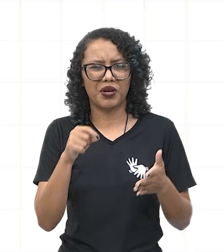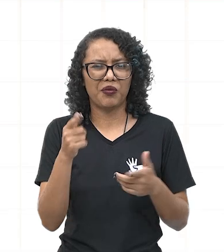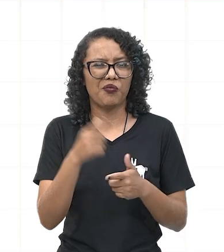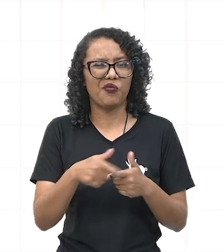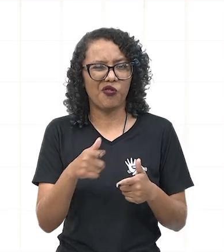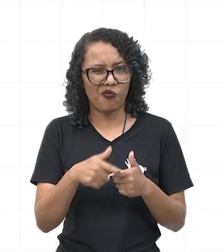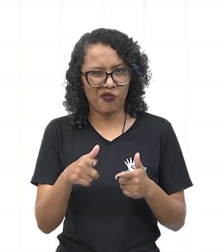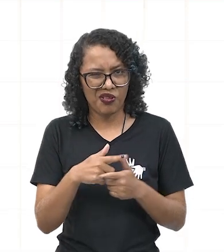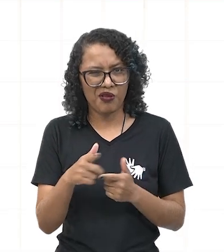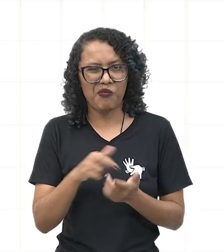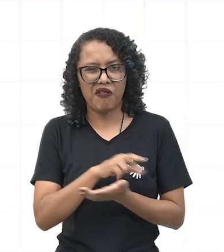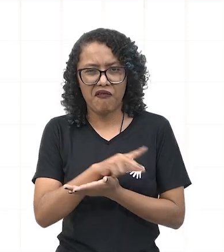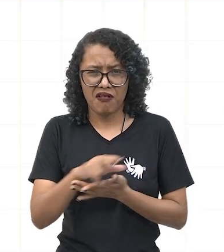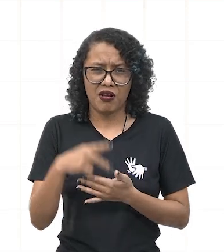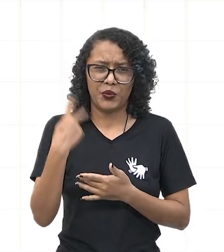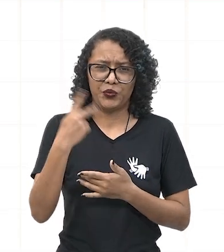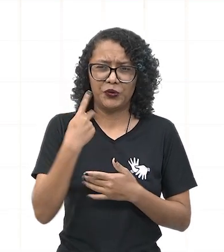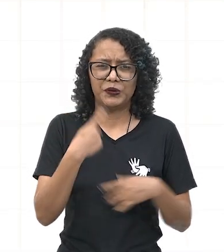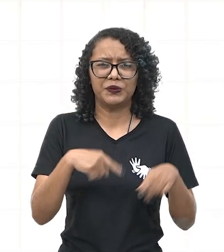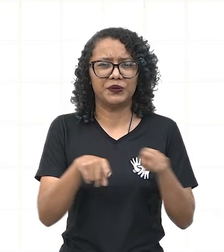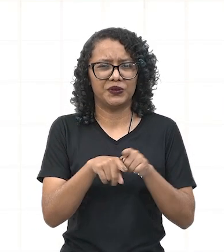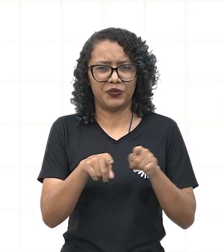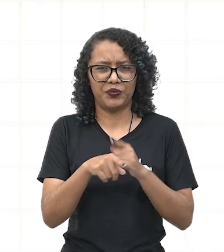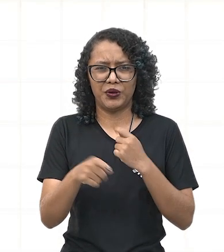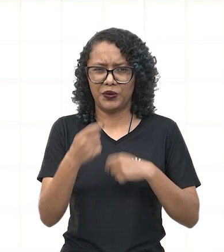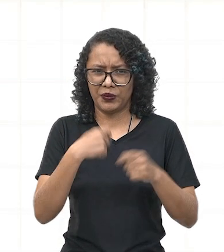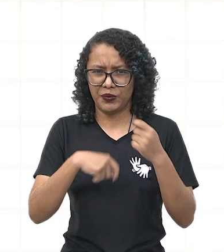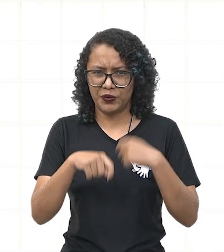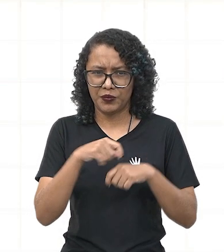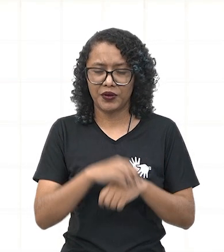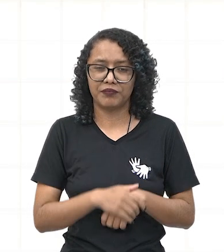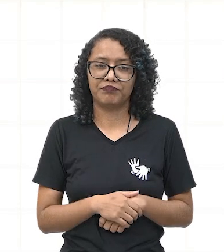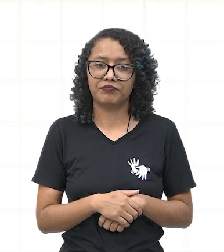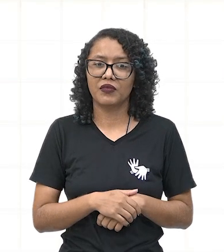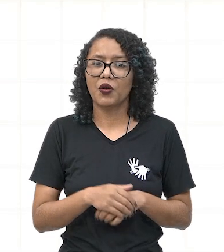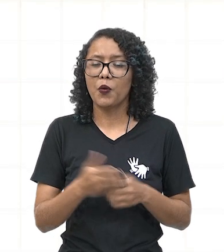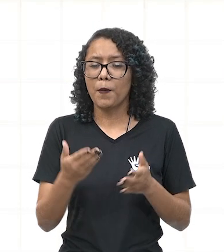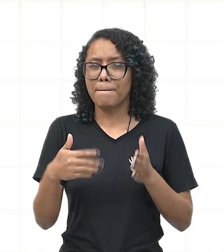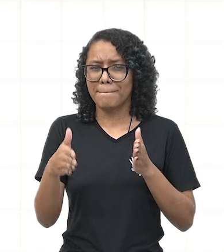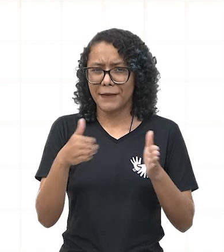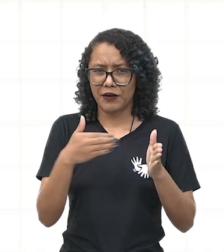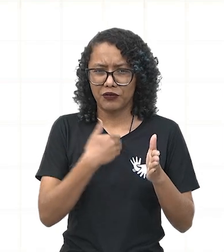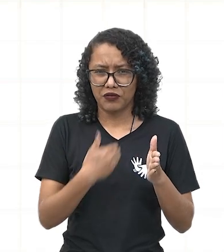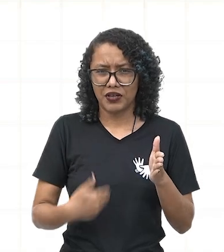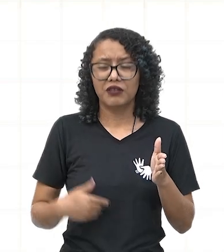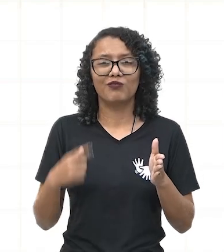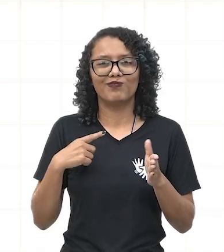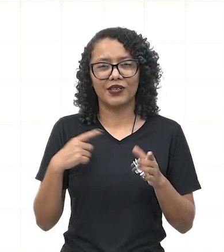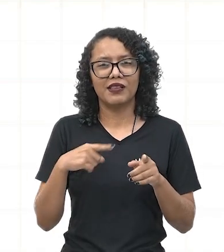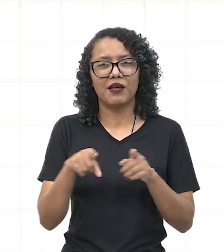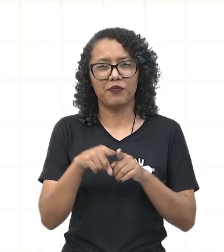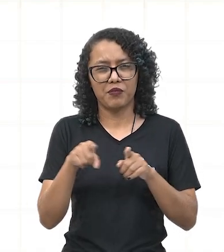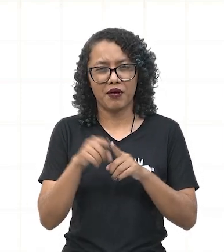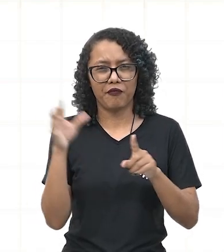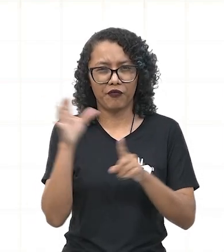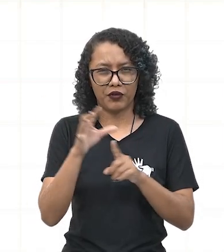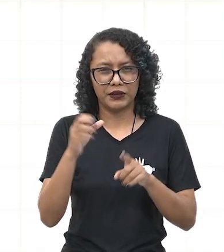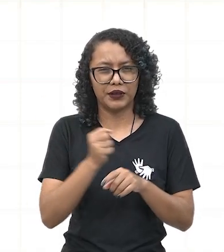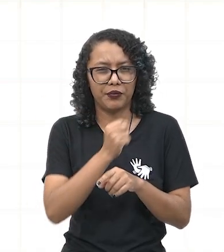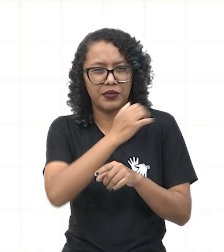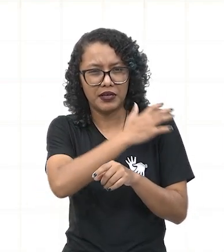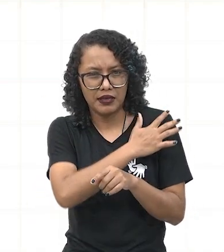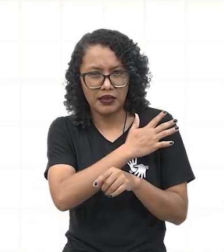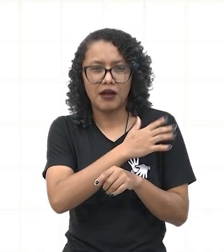instabilidade política e econômica. Seu governo foi marcado por forte influência dos militares, que detinham